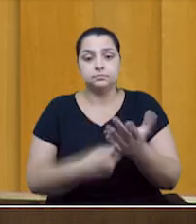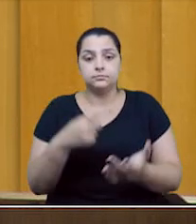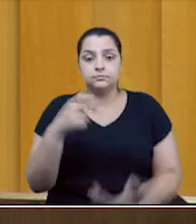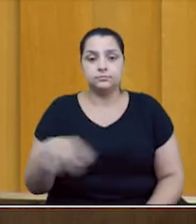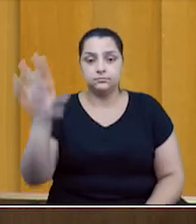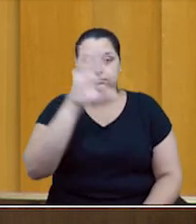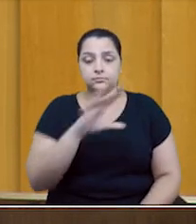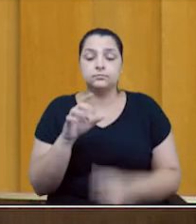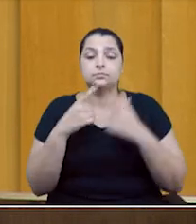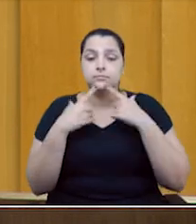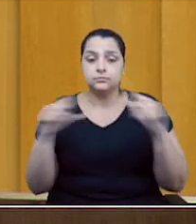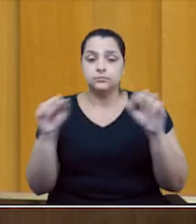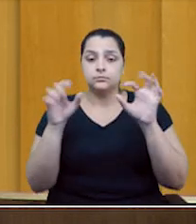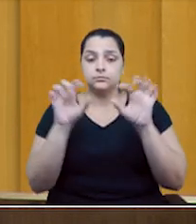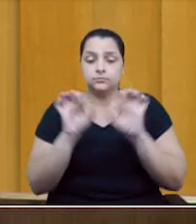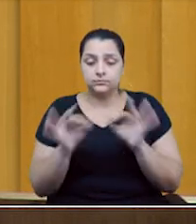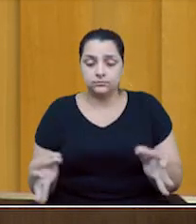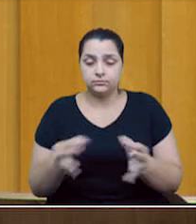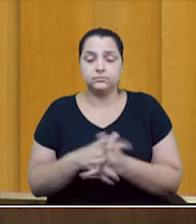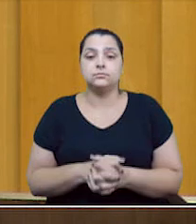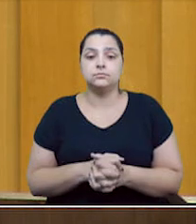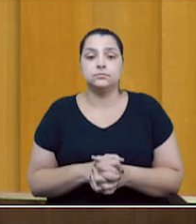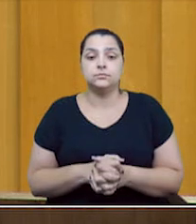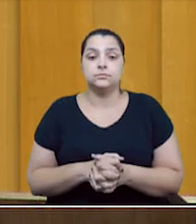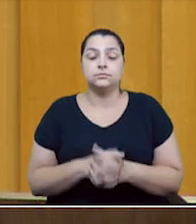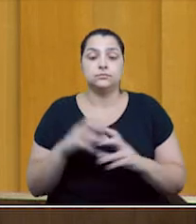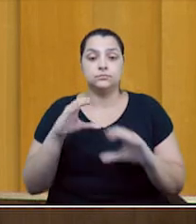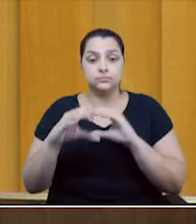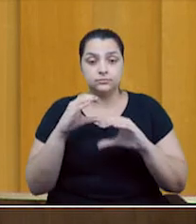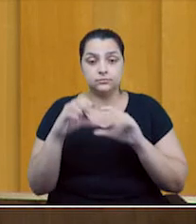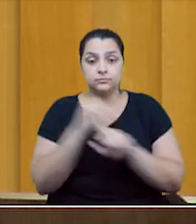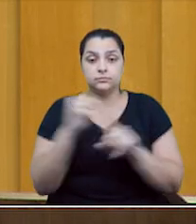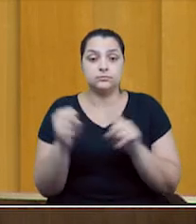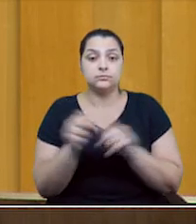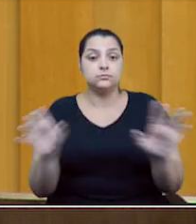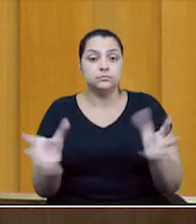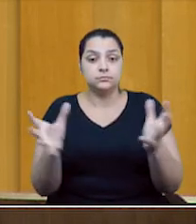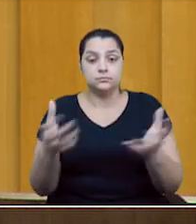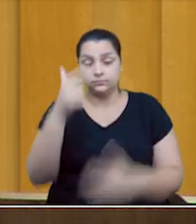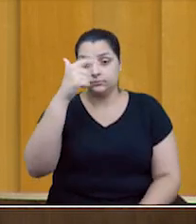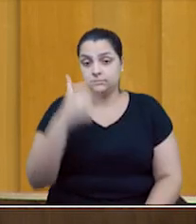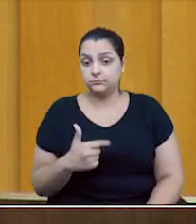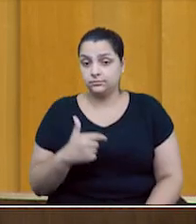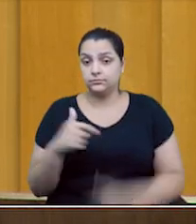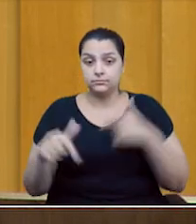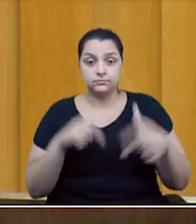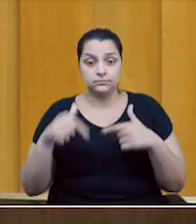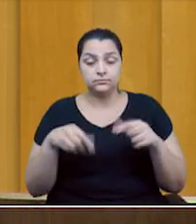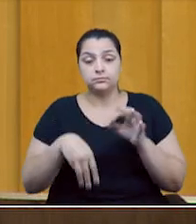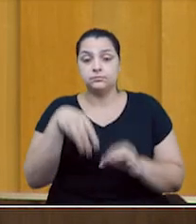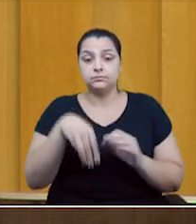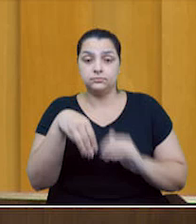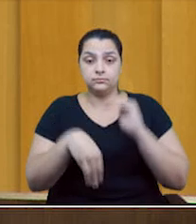Simples. A vedação do uso de meios de comunicação social para a promoção pessoal de servidores e magistrados em